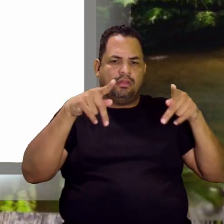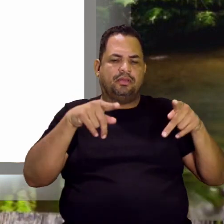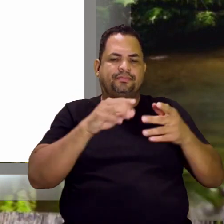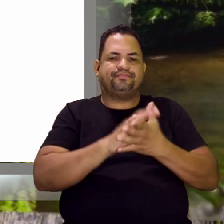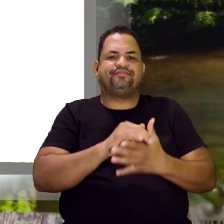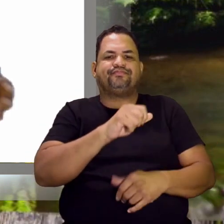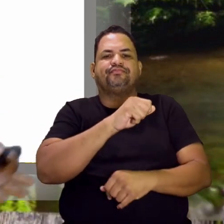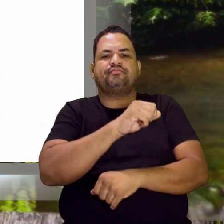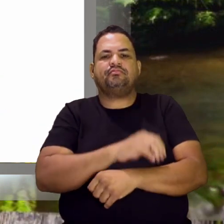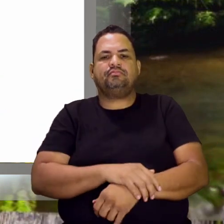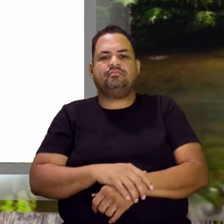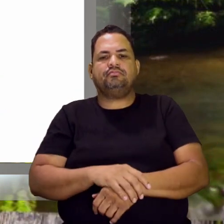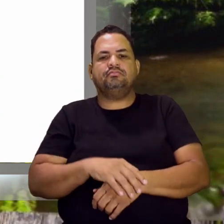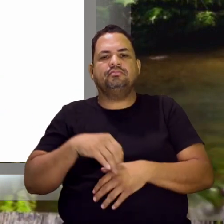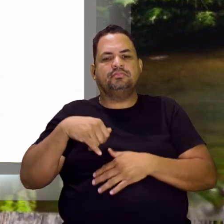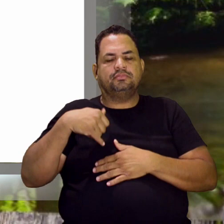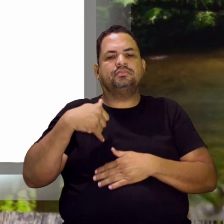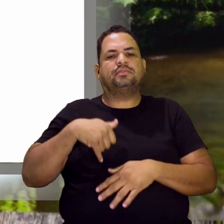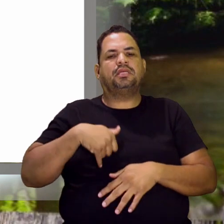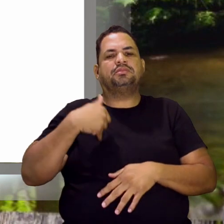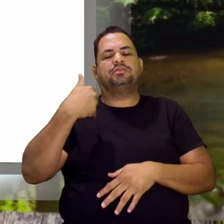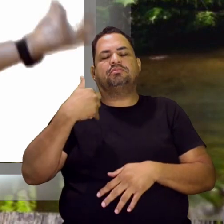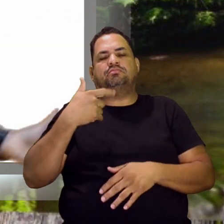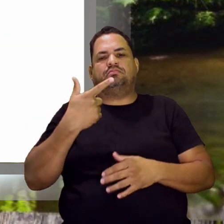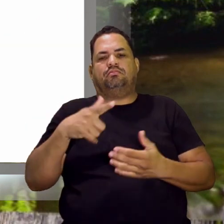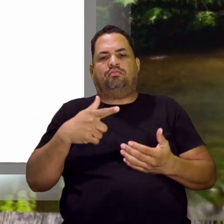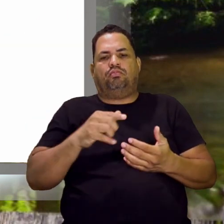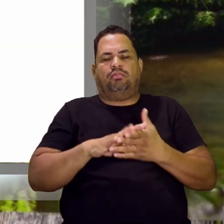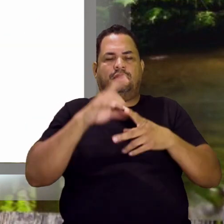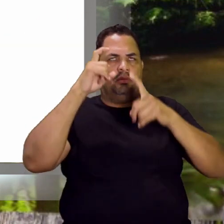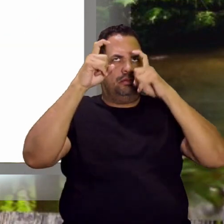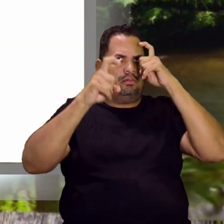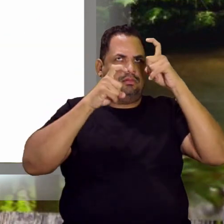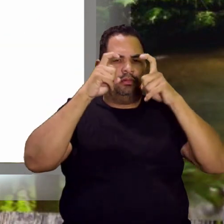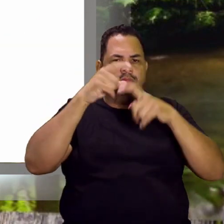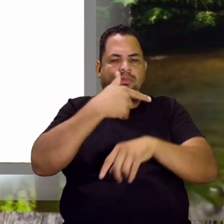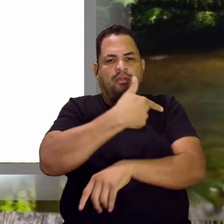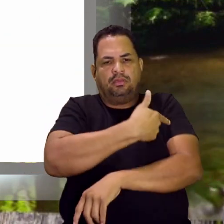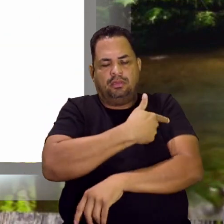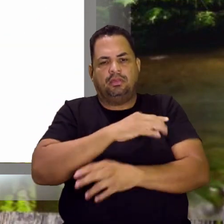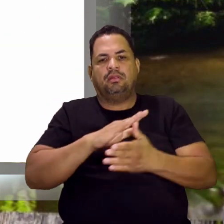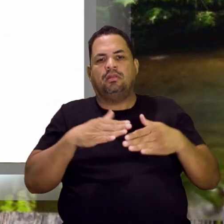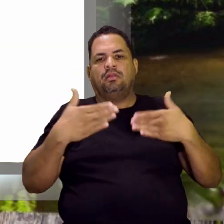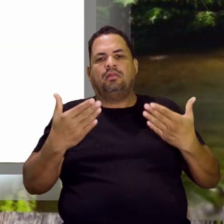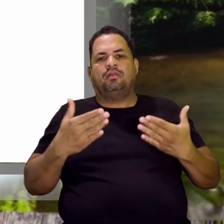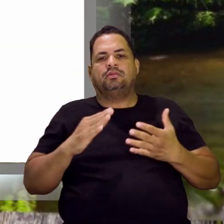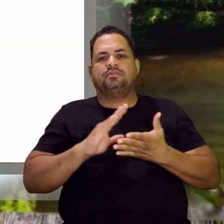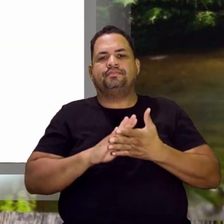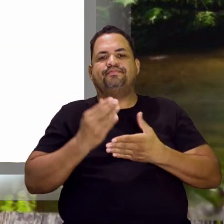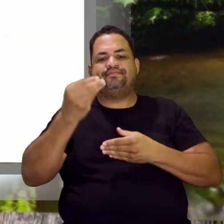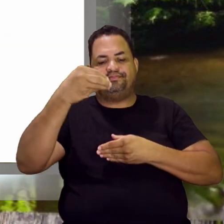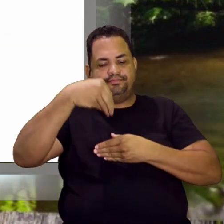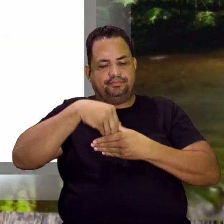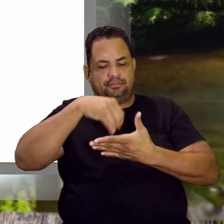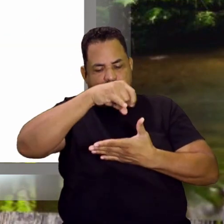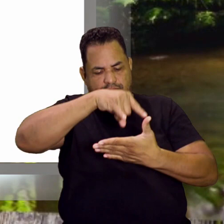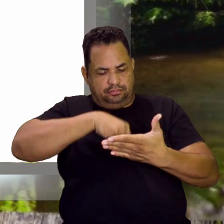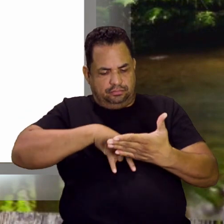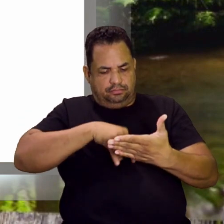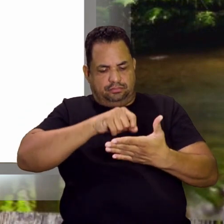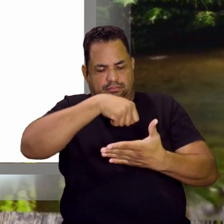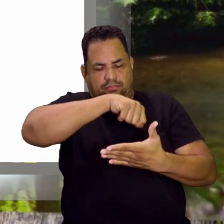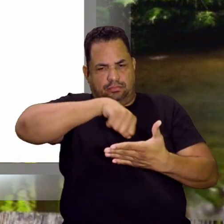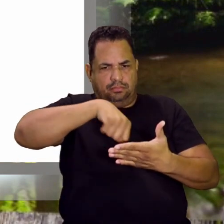idade tal, por isso não se vacina tanto, não se preocupa muito com a vacina, enfim. Então, tudo isso tem que ser relatado,